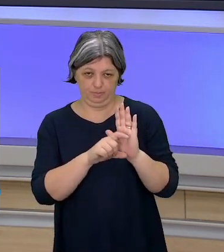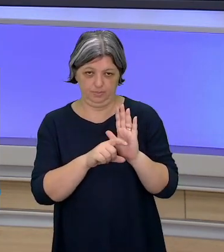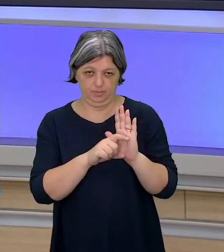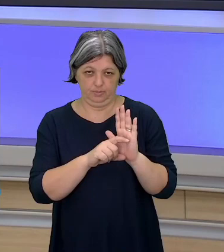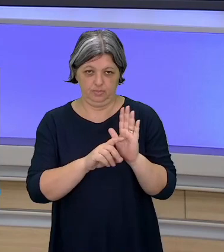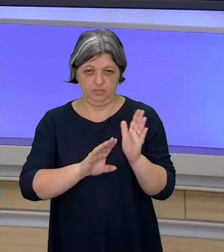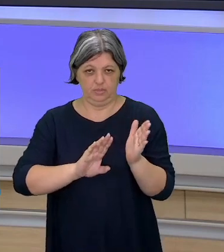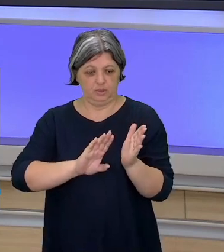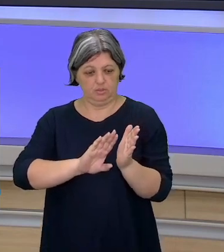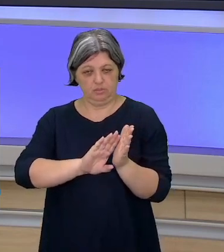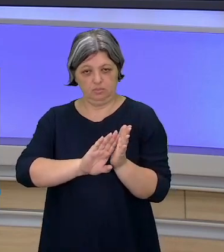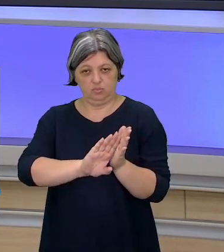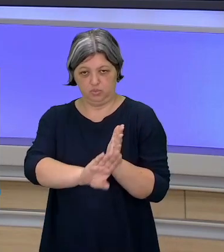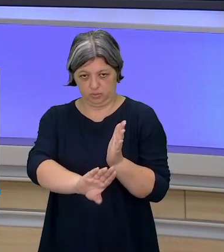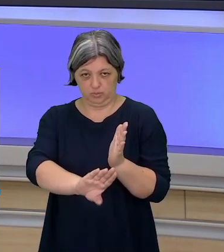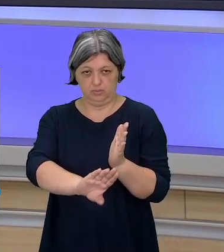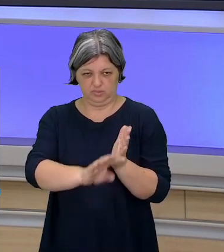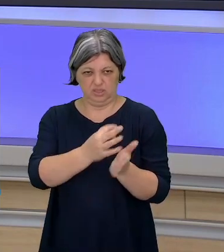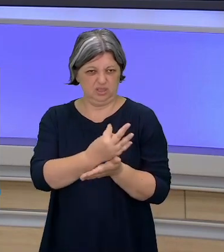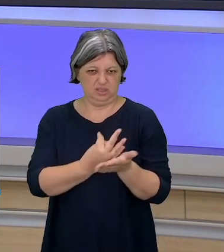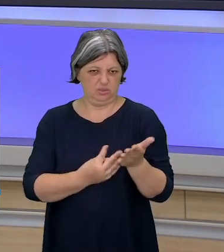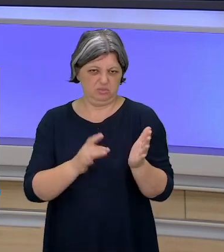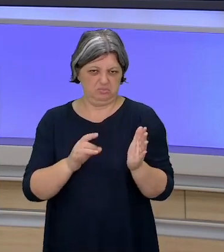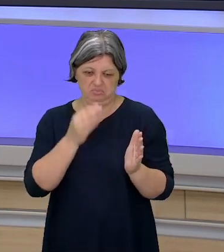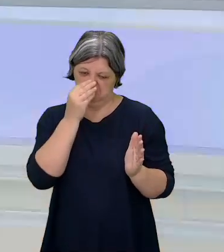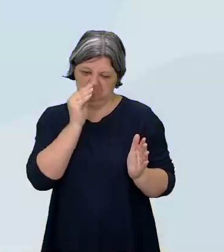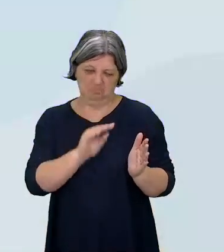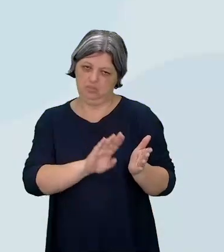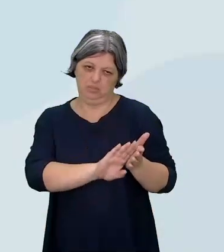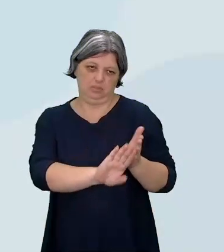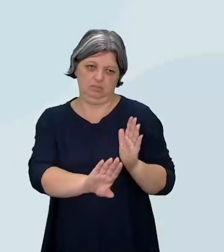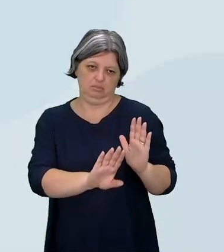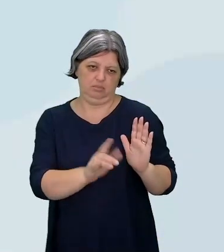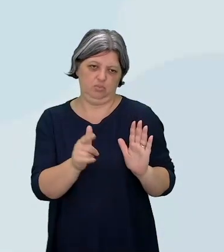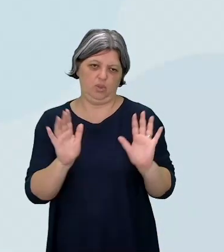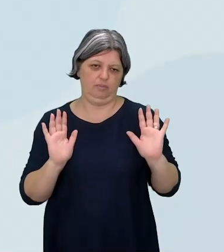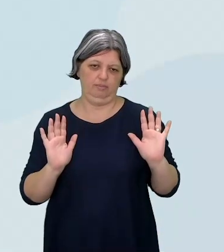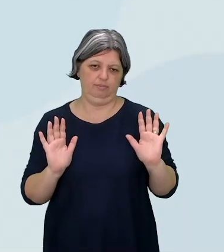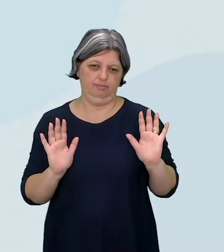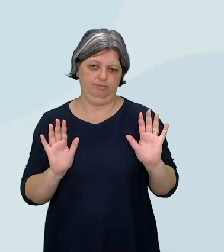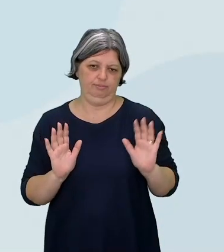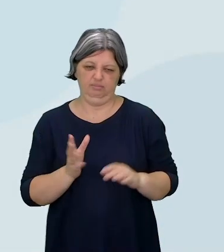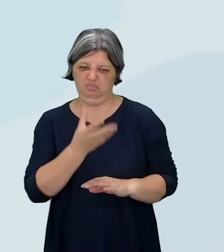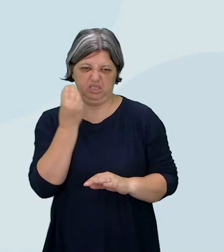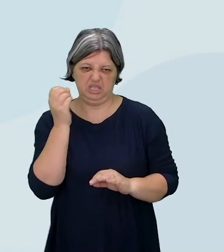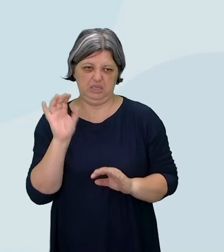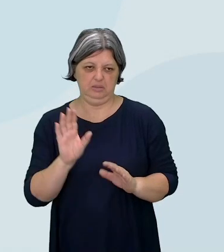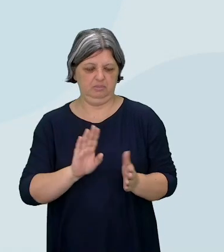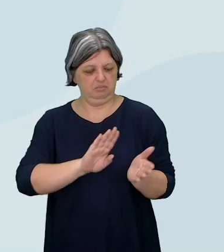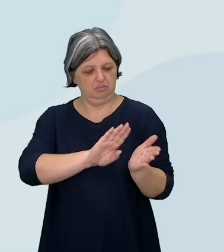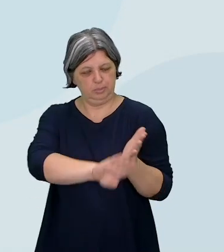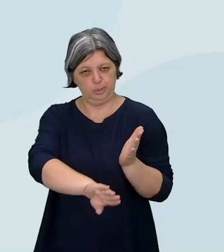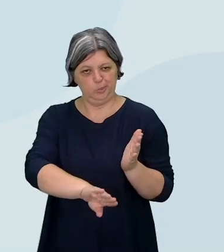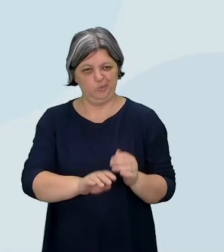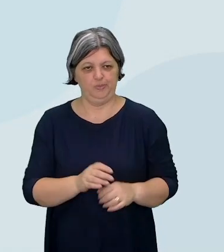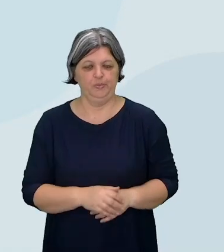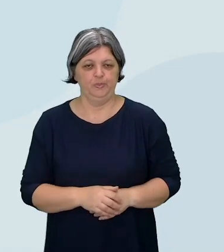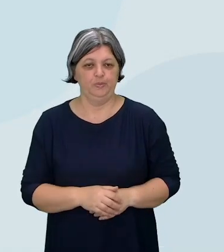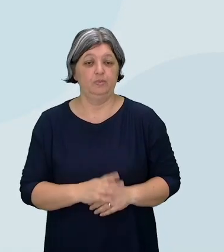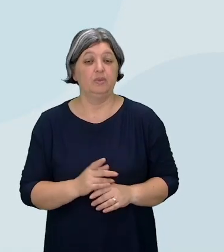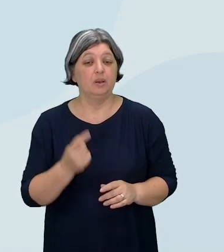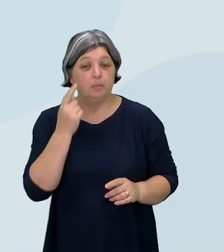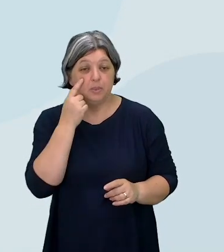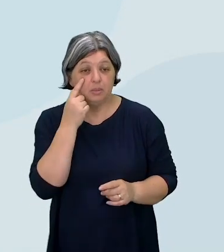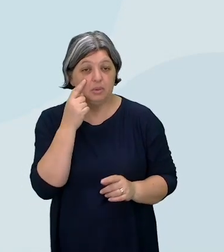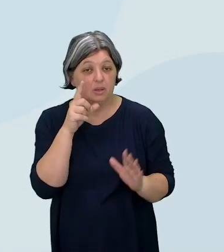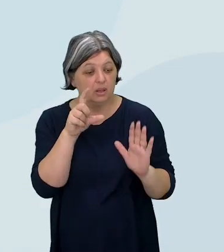parte do texto. Eu só ignoro. Isso aqui não existe, isso aqui, né? Eu não li essa parte. E aí, quando eu subo